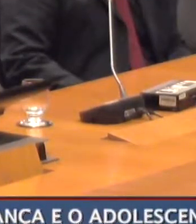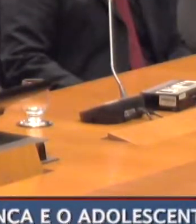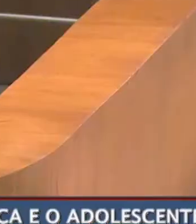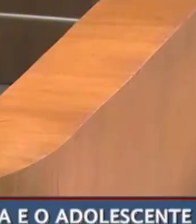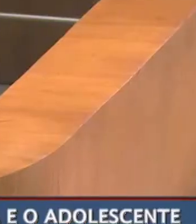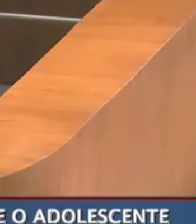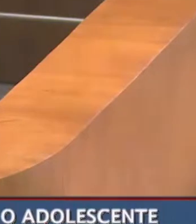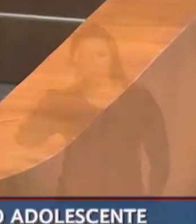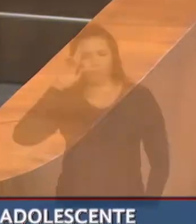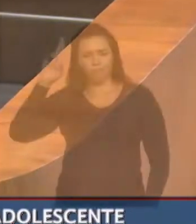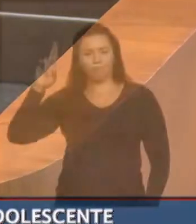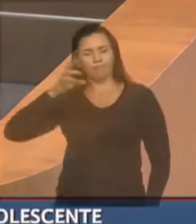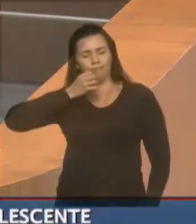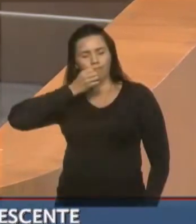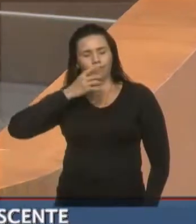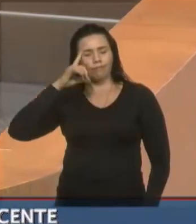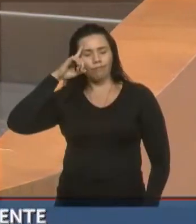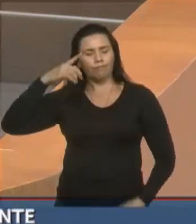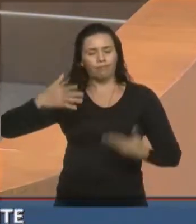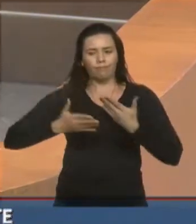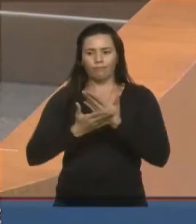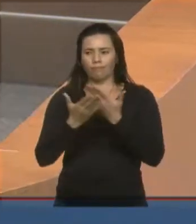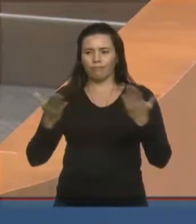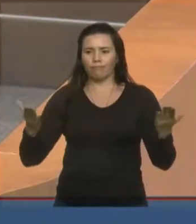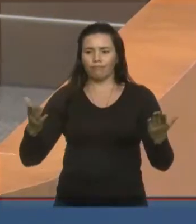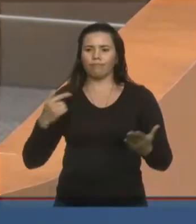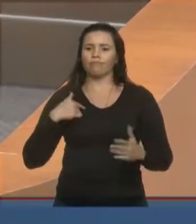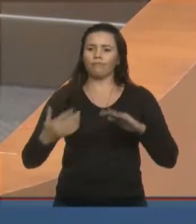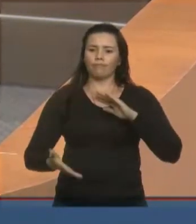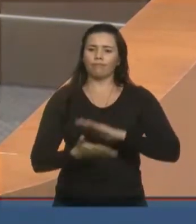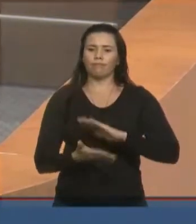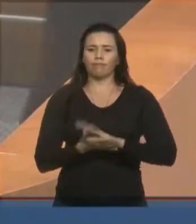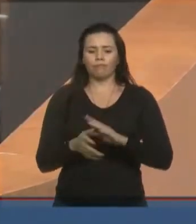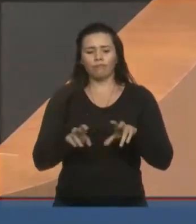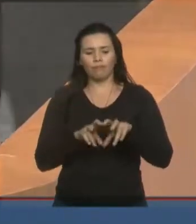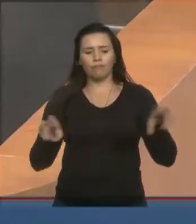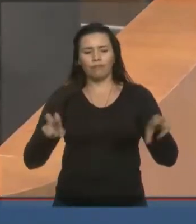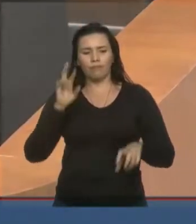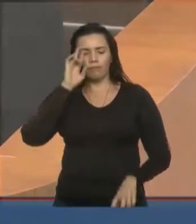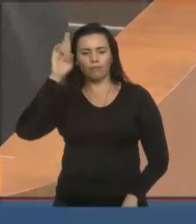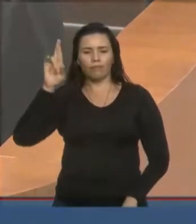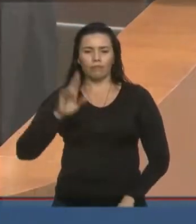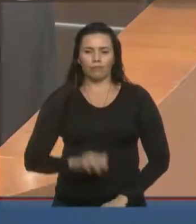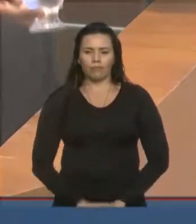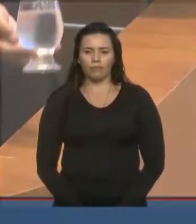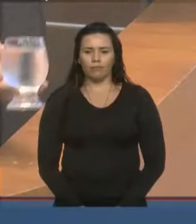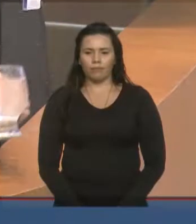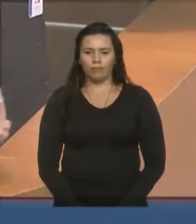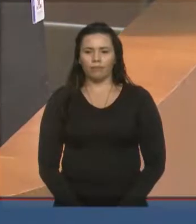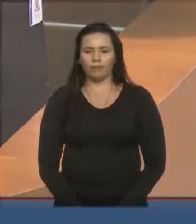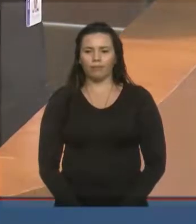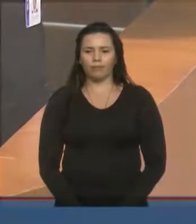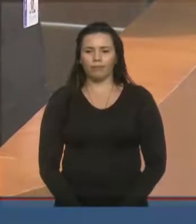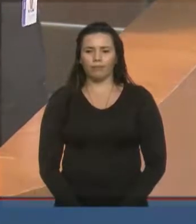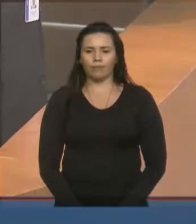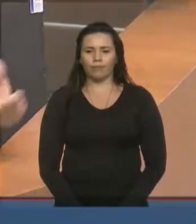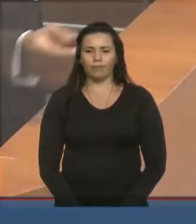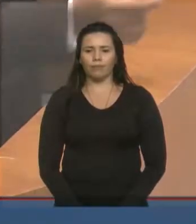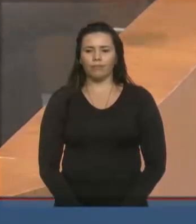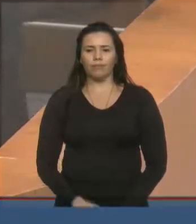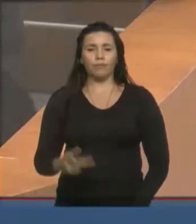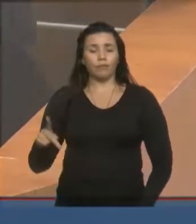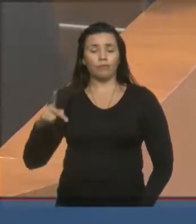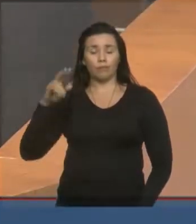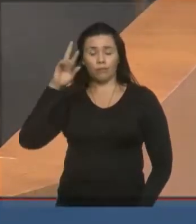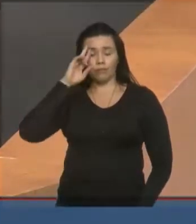Senhores, bom dia. Eu cumprimento a mesa, na pessoa do excelentíssimo senhor deputado